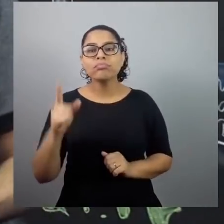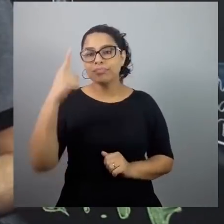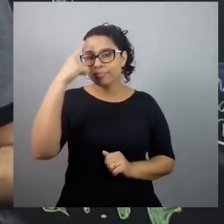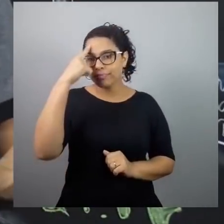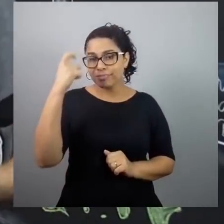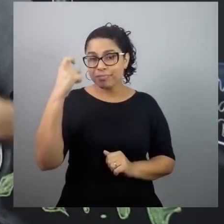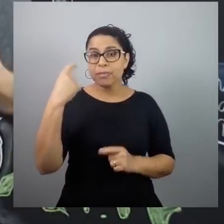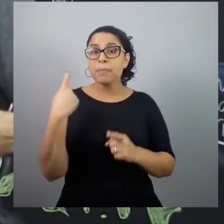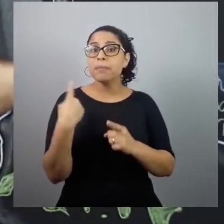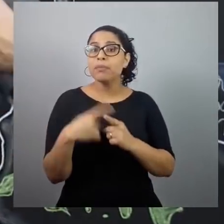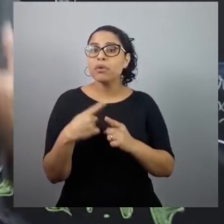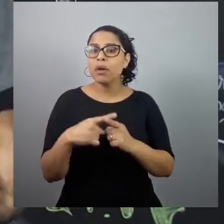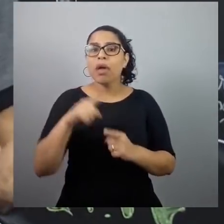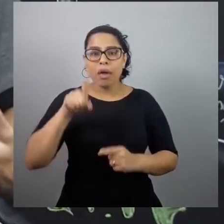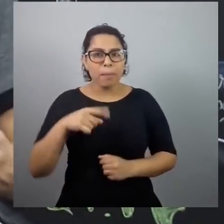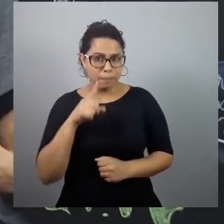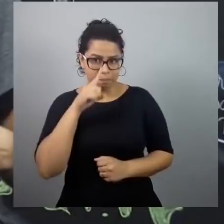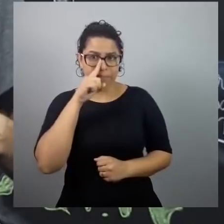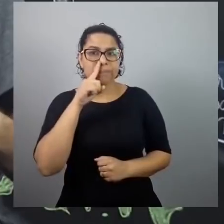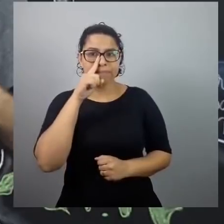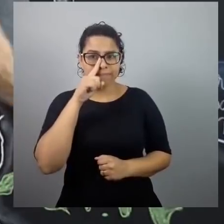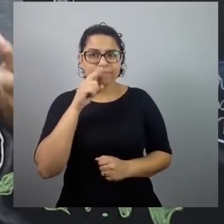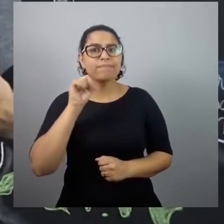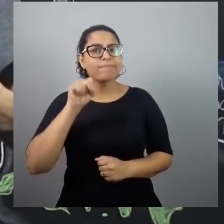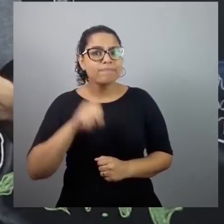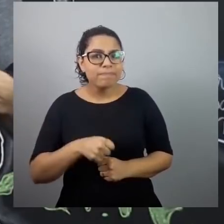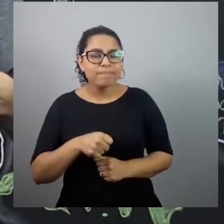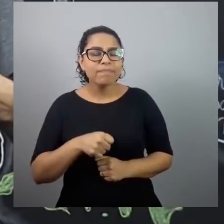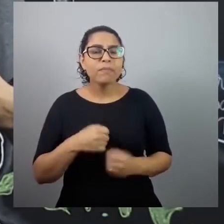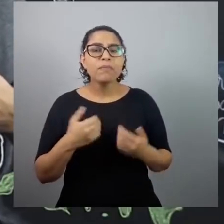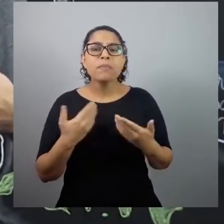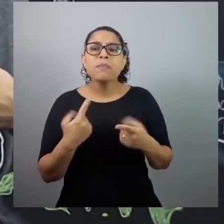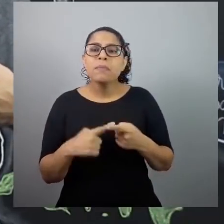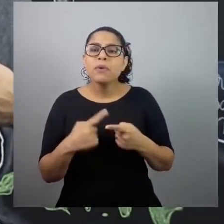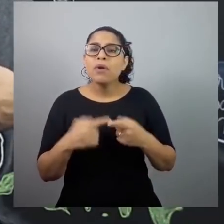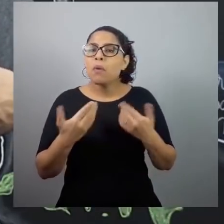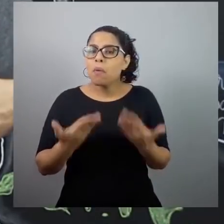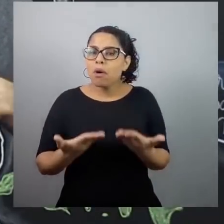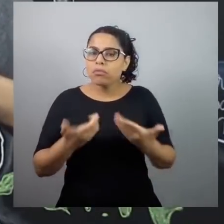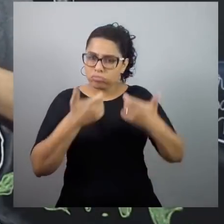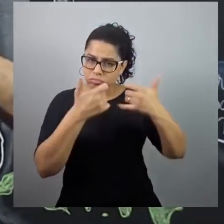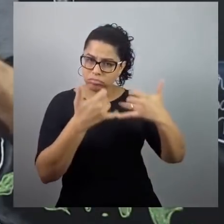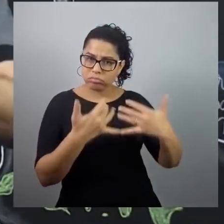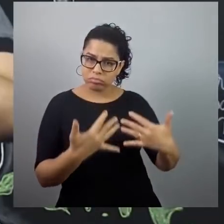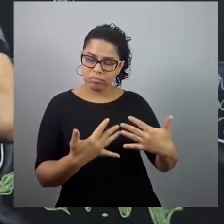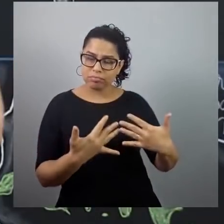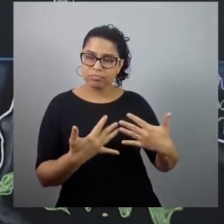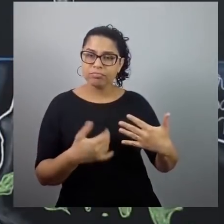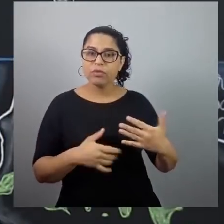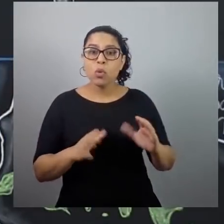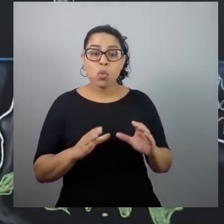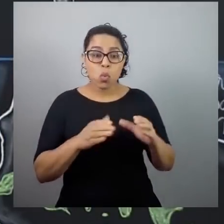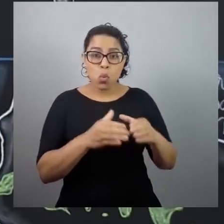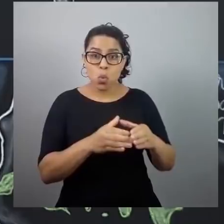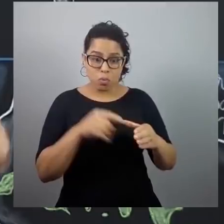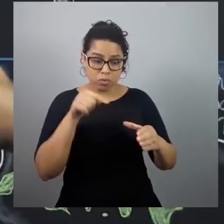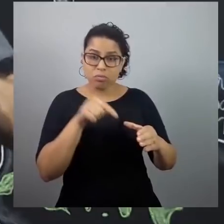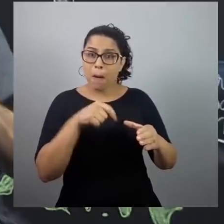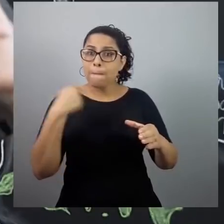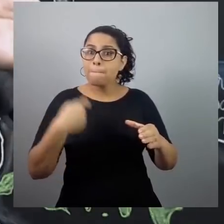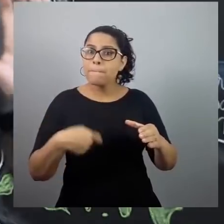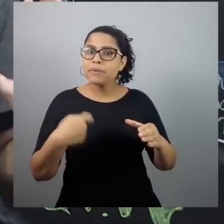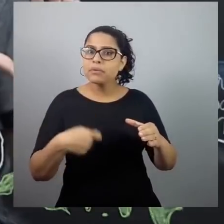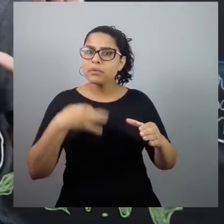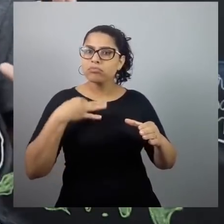ideias, porque elas são muito perigosas, né? Quando a gente diz que determinado grupo tem que ser civilizado, você